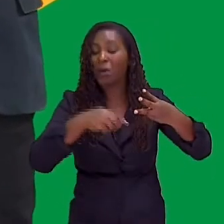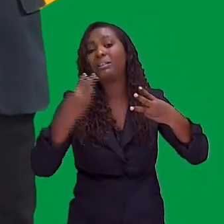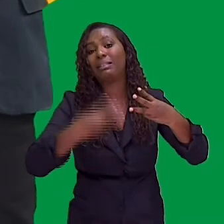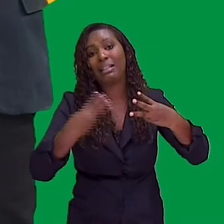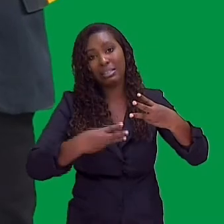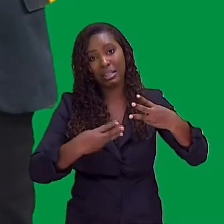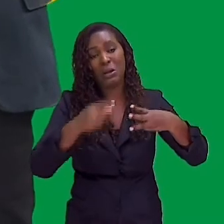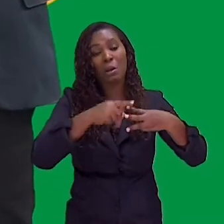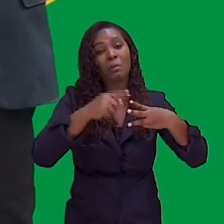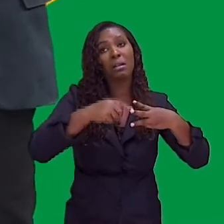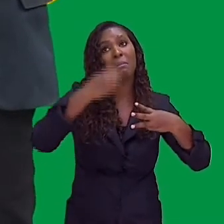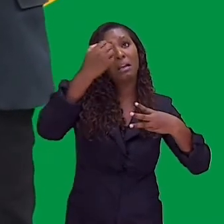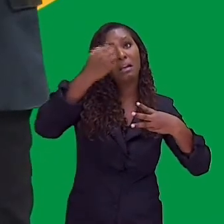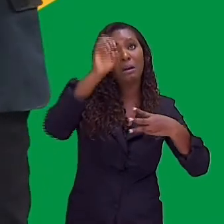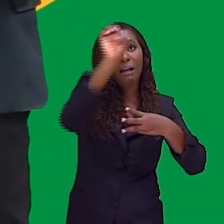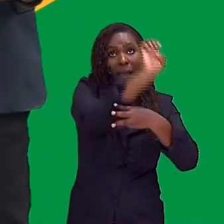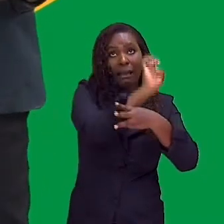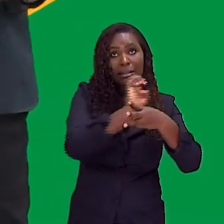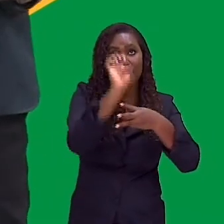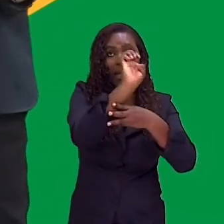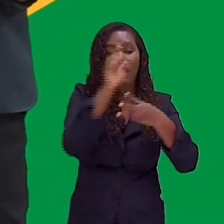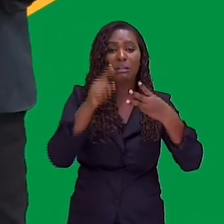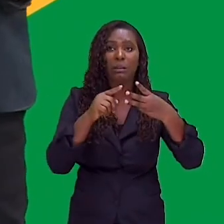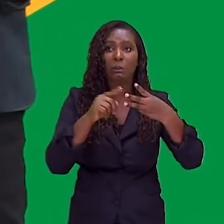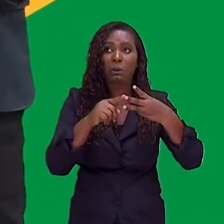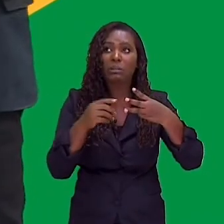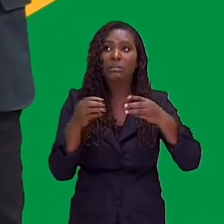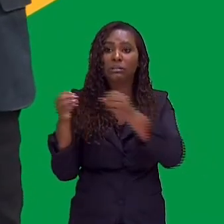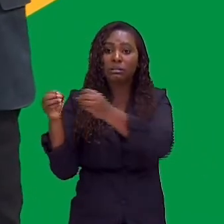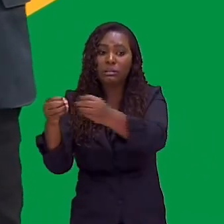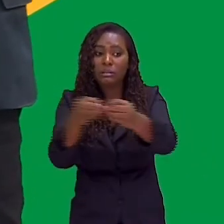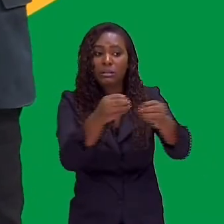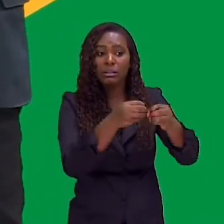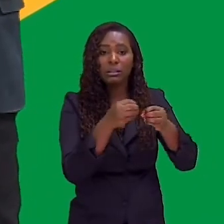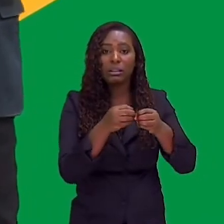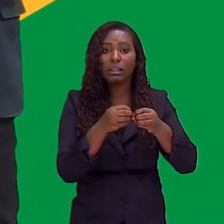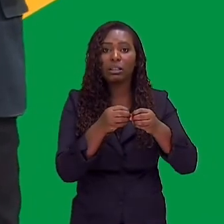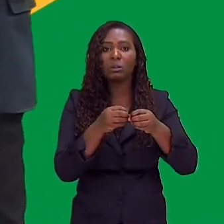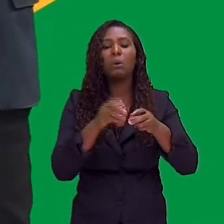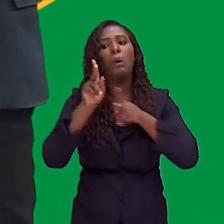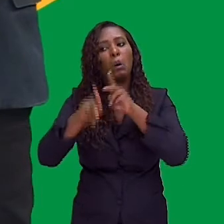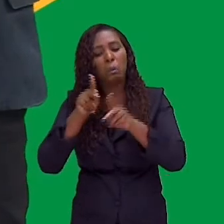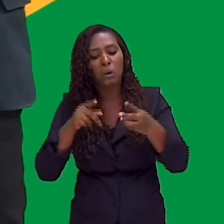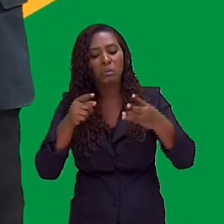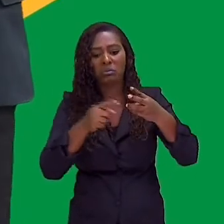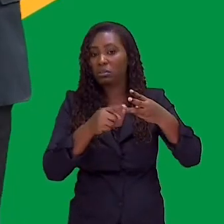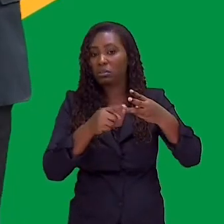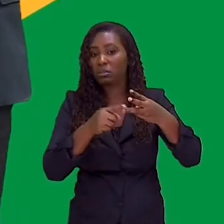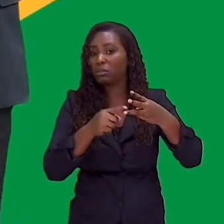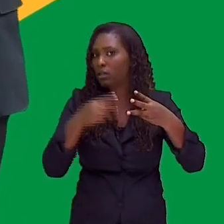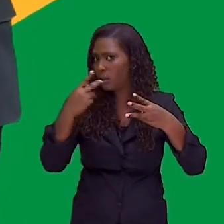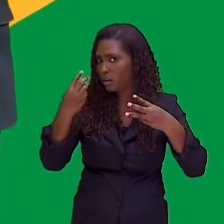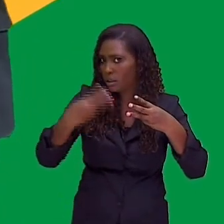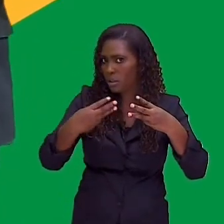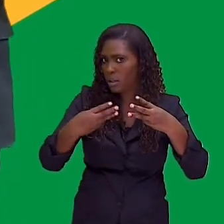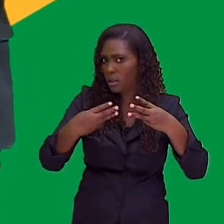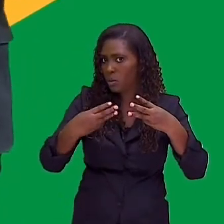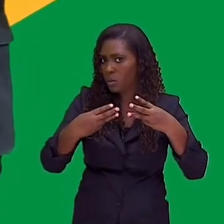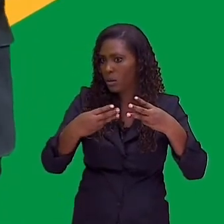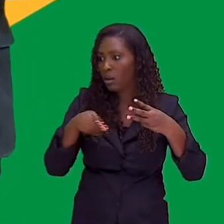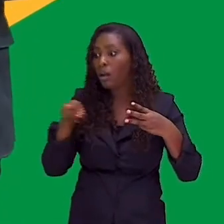federação, dos distritos, e assim sucessivamente. Então, a diferença da primeira para a atual. A Constituição